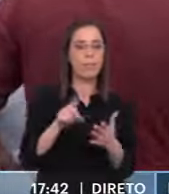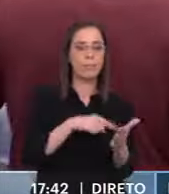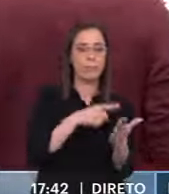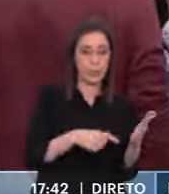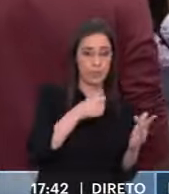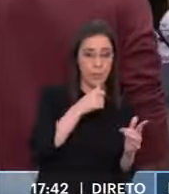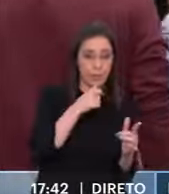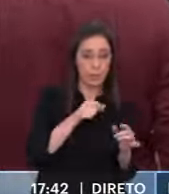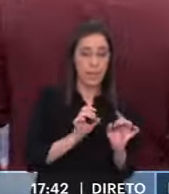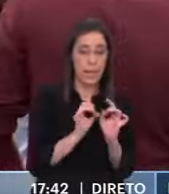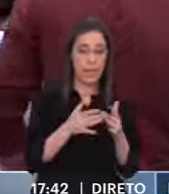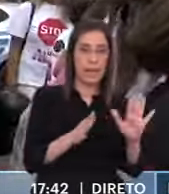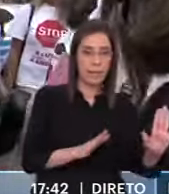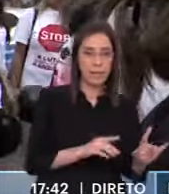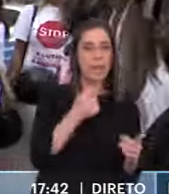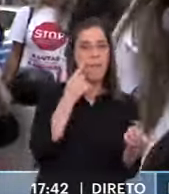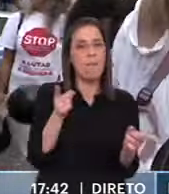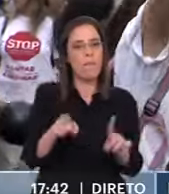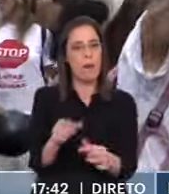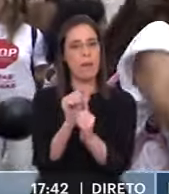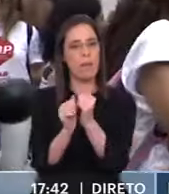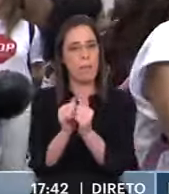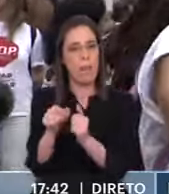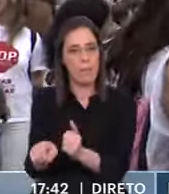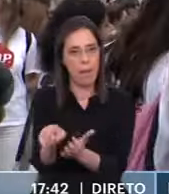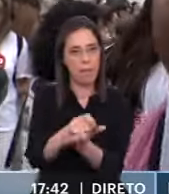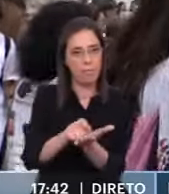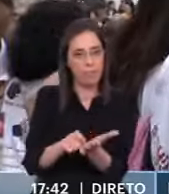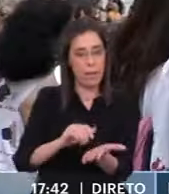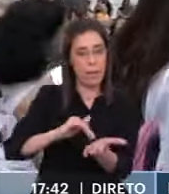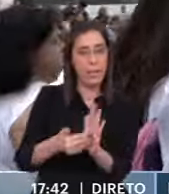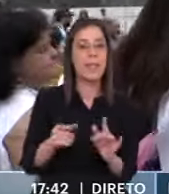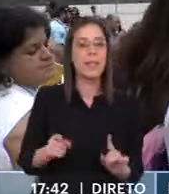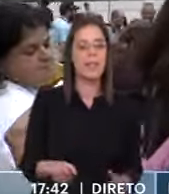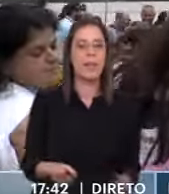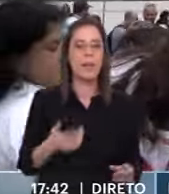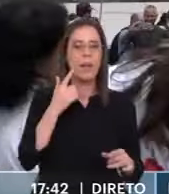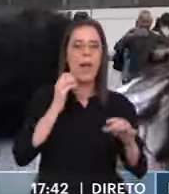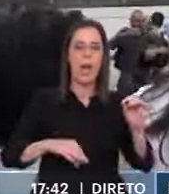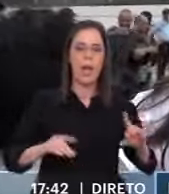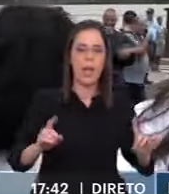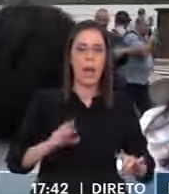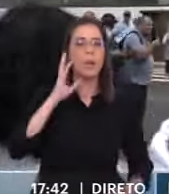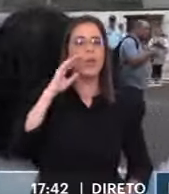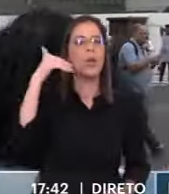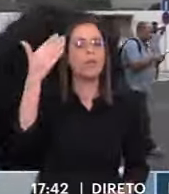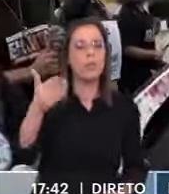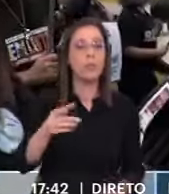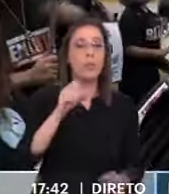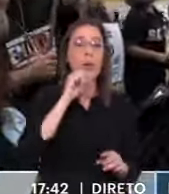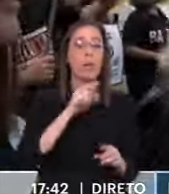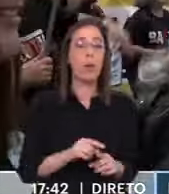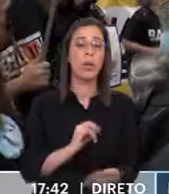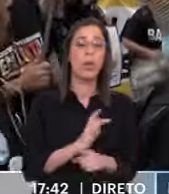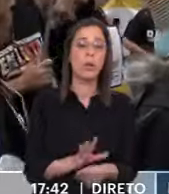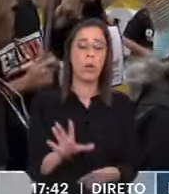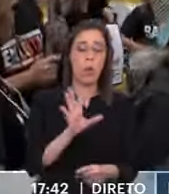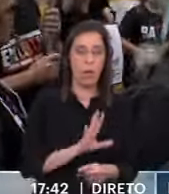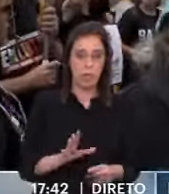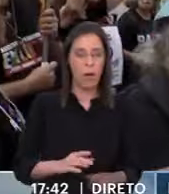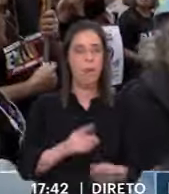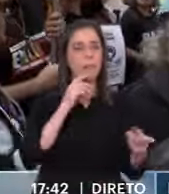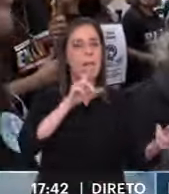decisão de fazer em meio digital e voltar ao papel. Não quero pôr em causa que no futuro possa ser de outra forma e haja